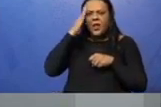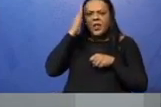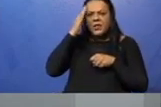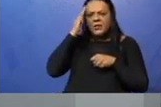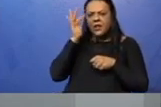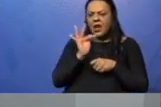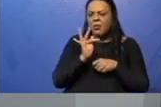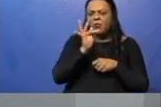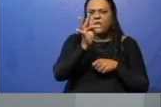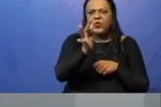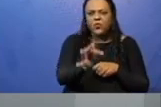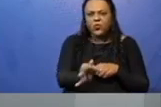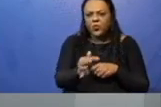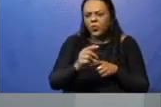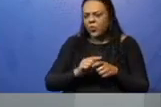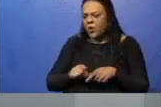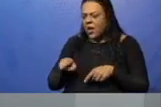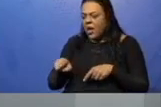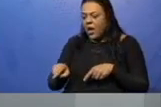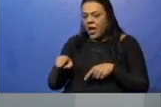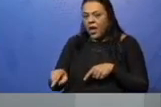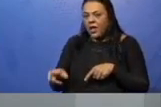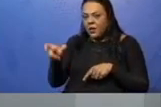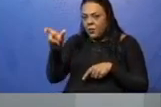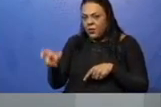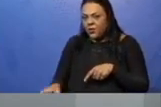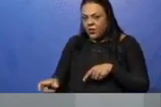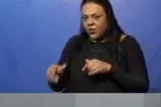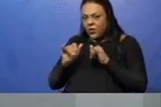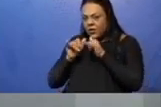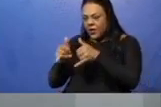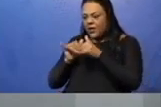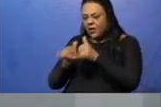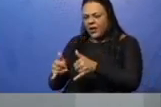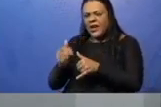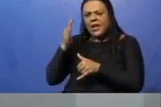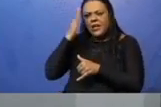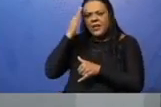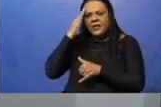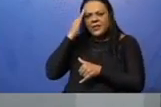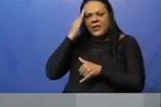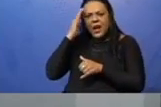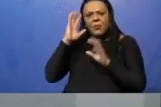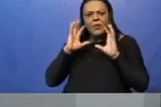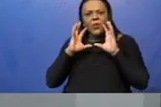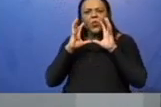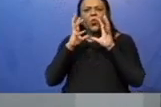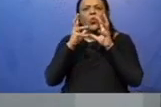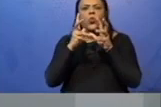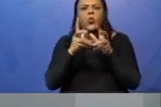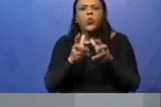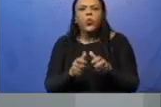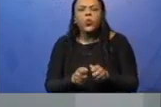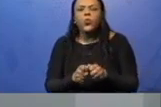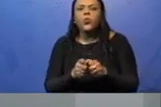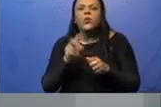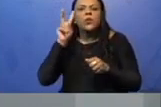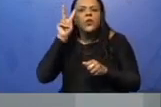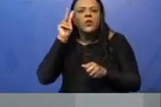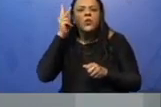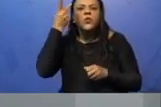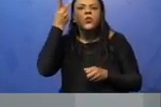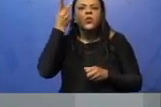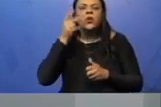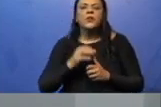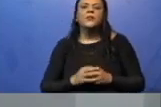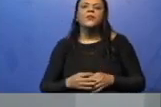ele sabe o que você vai pensar, o que você vai decidir. Então, esse narrador onisciente é aquele que sabe de tudo.